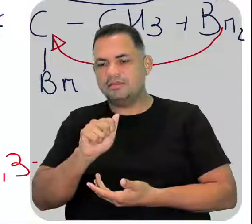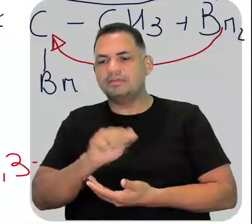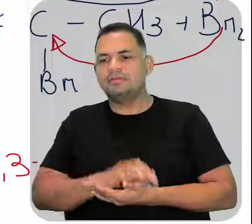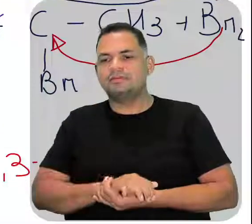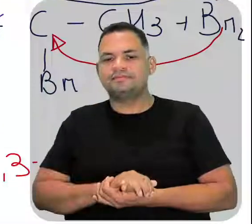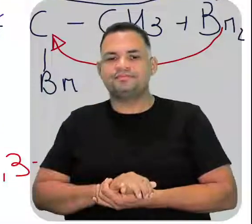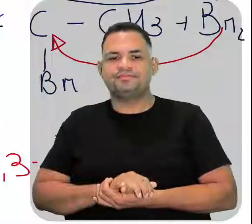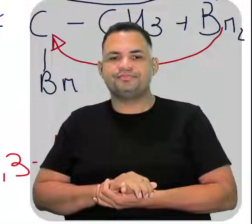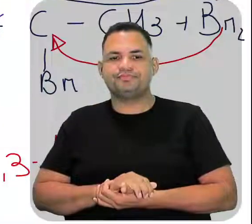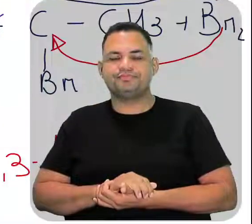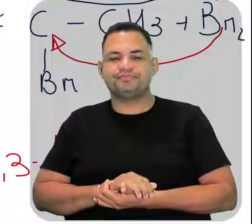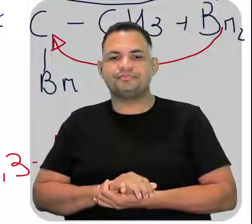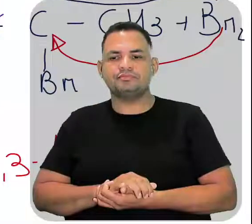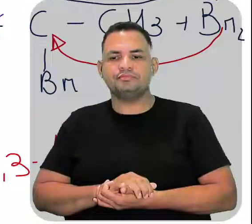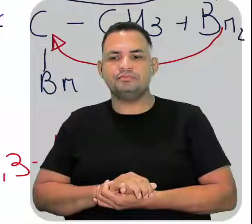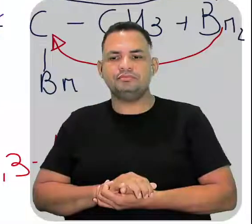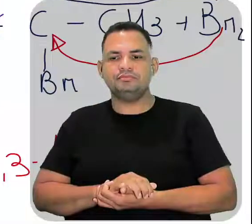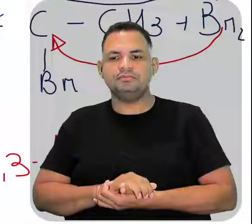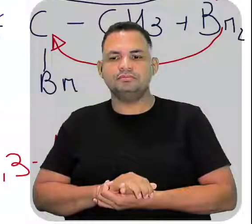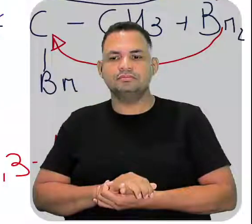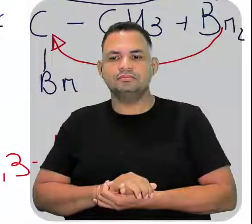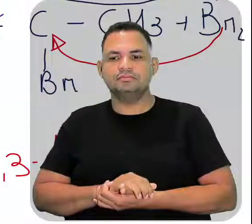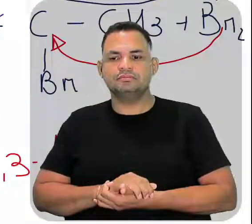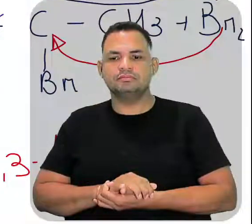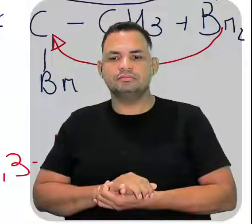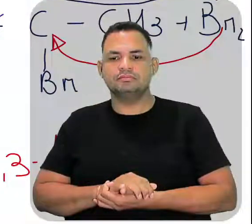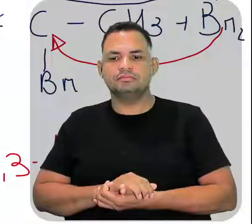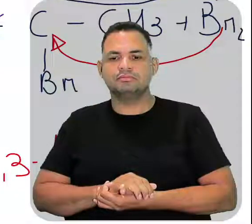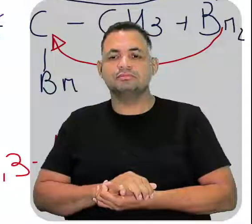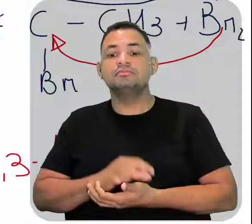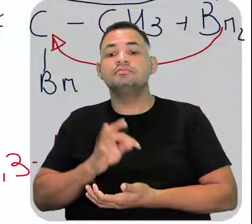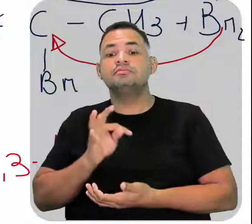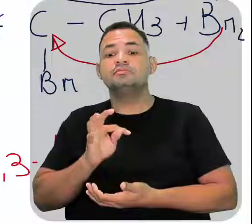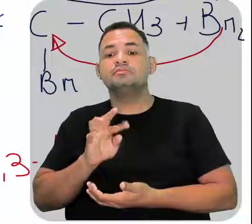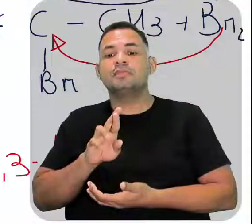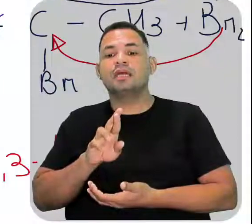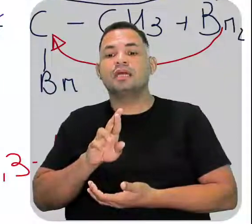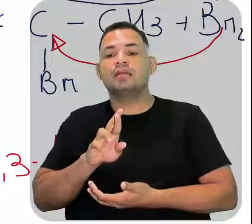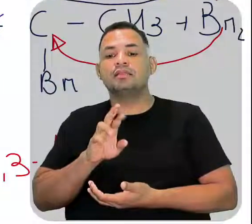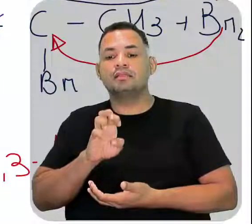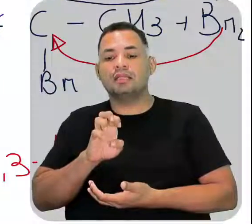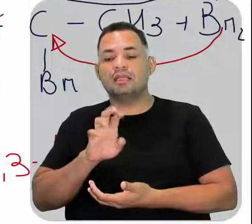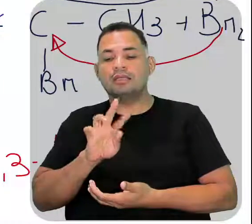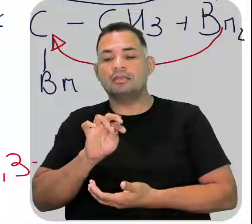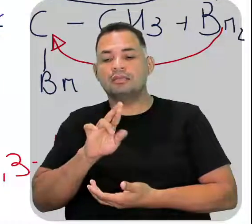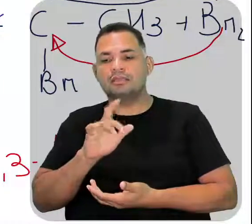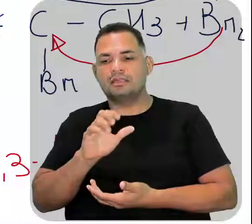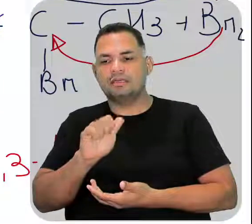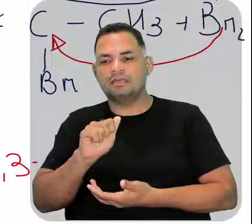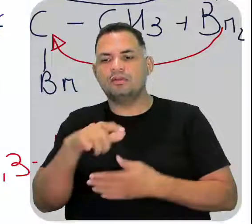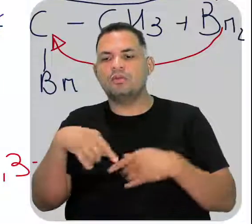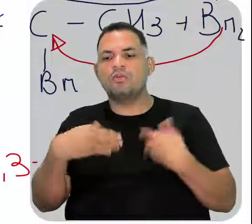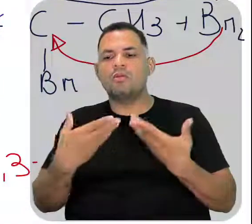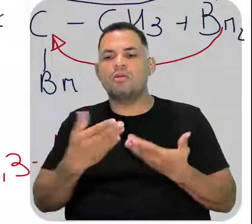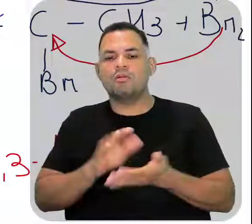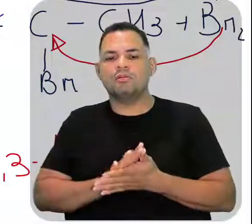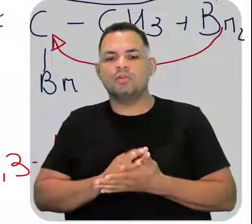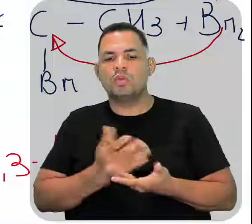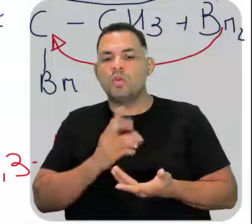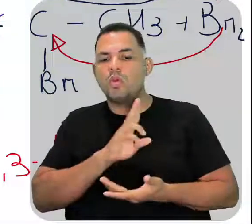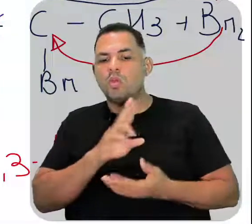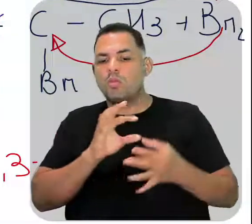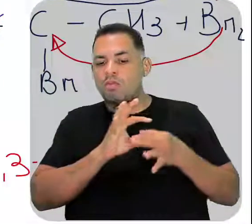mesma estrutura. Então, vai vir aqui, ó. Tetra o quê? Aí você vai dar o nome da